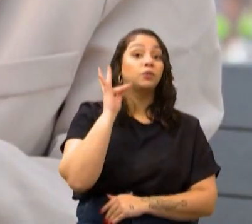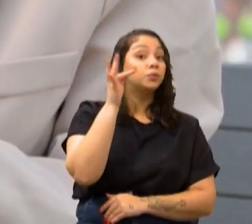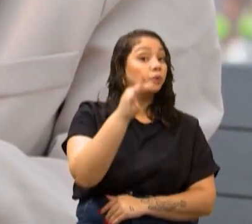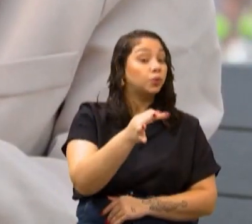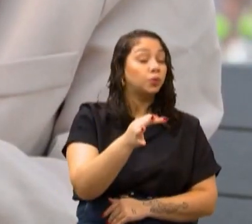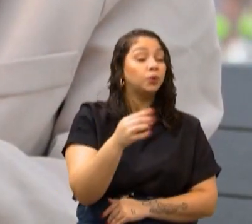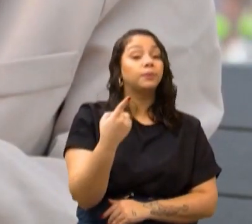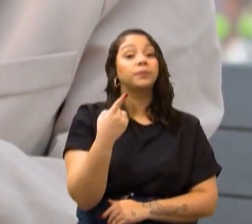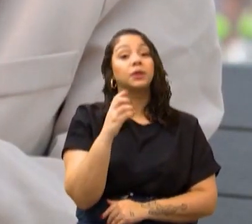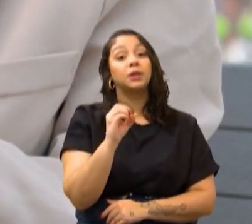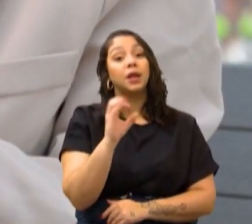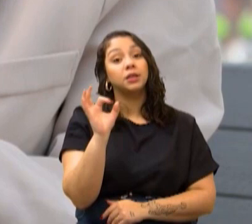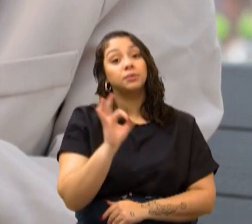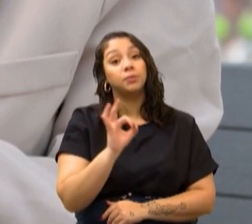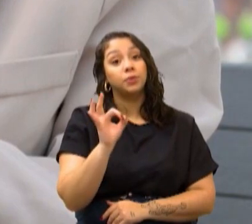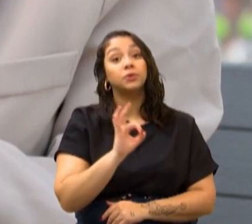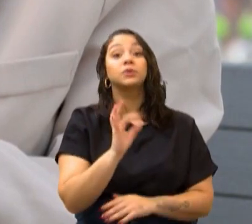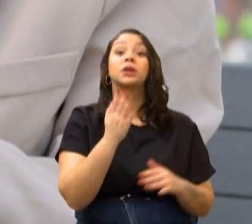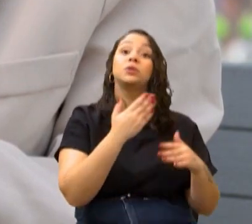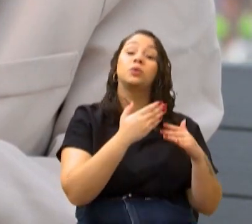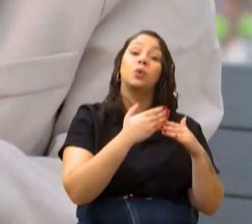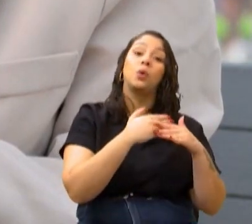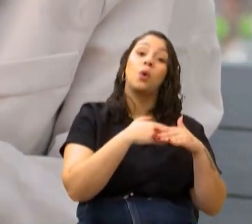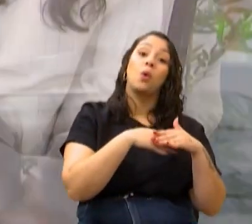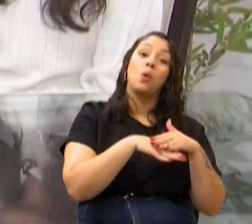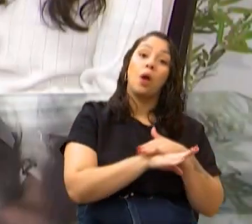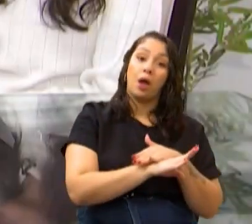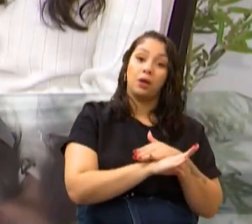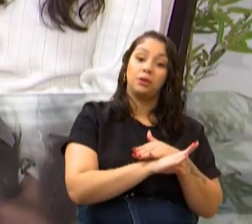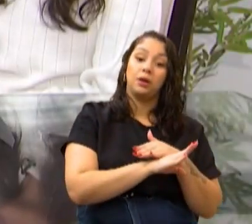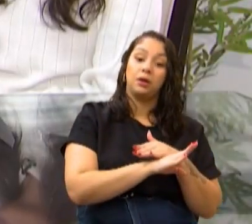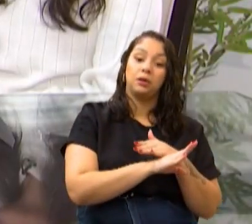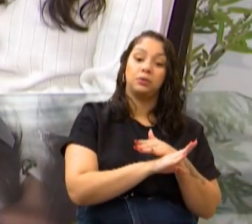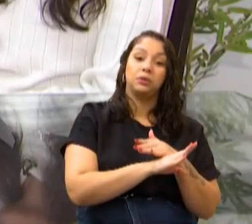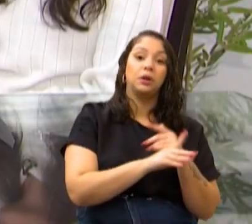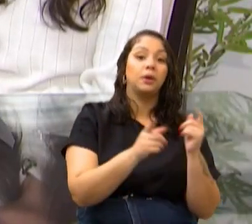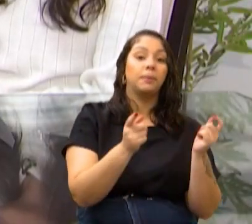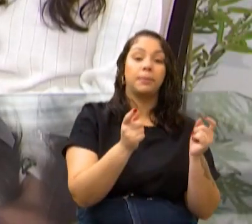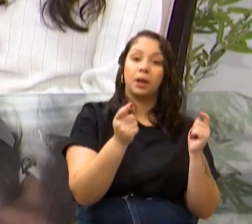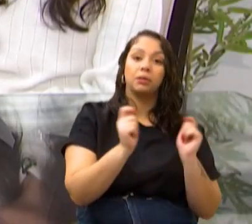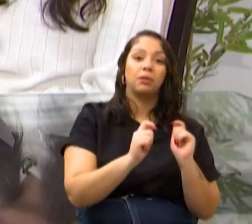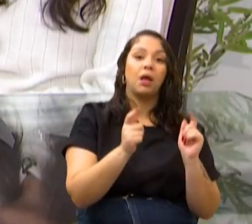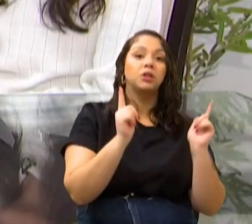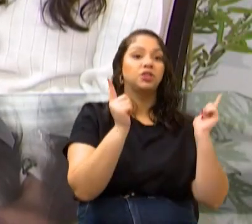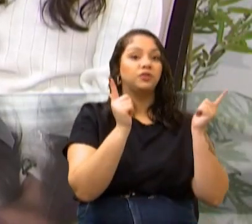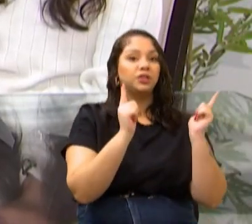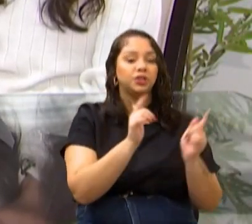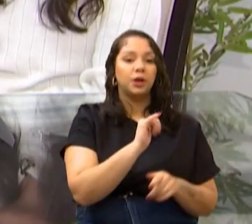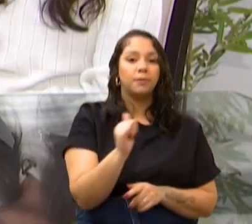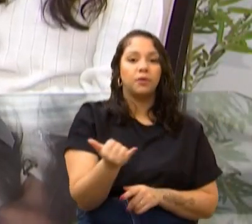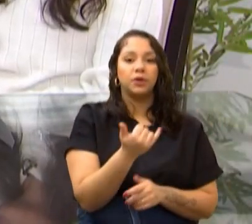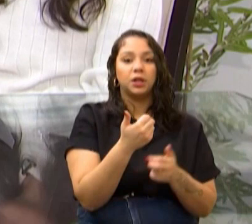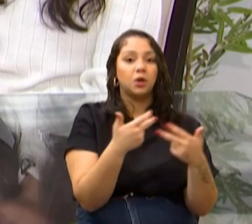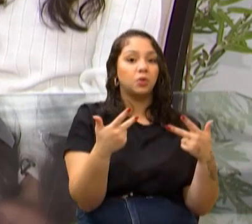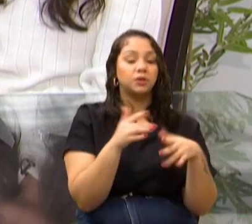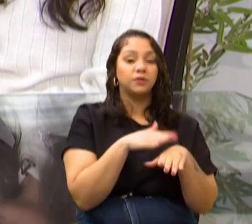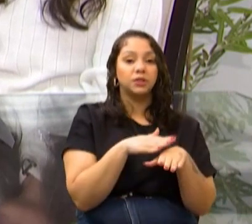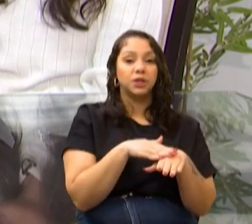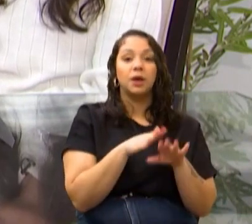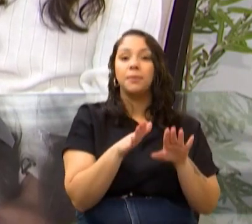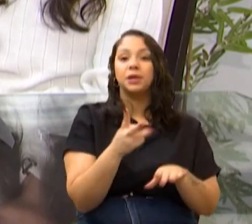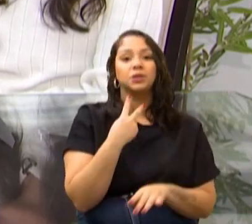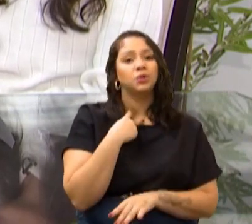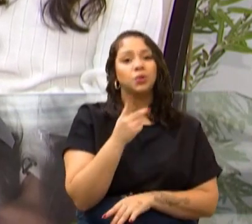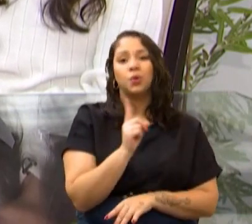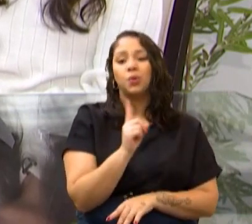você reserva para o teu futuro, 10% você guarda, né, para poder se divertir, para poder fazer aquilo que